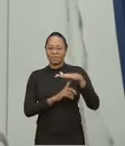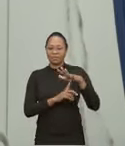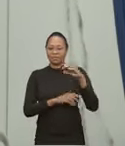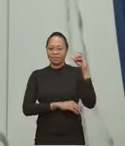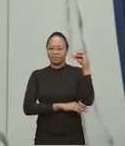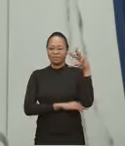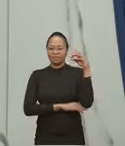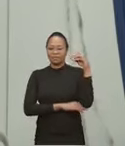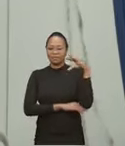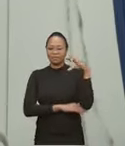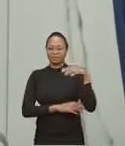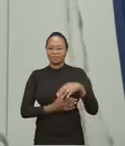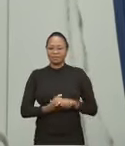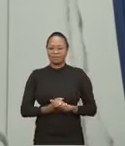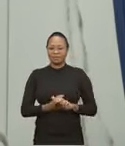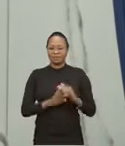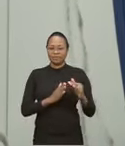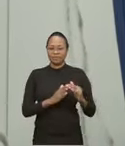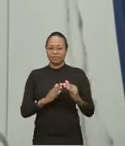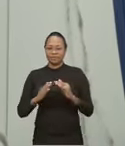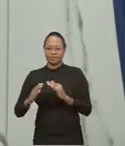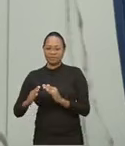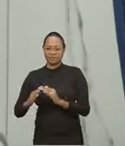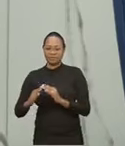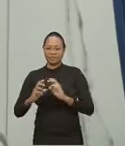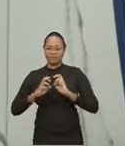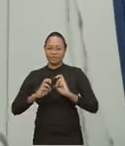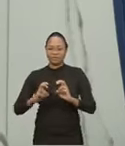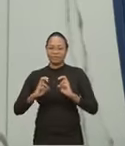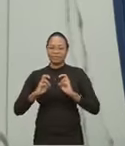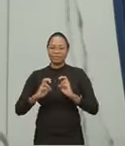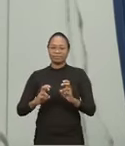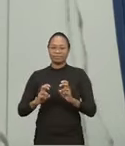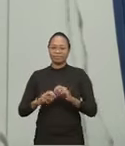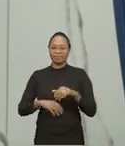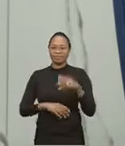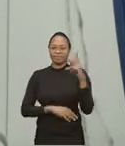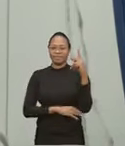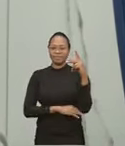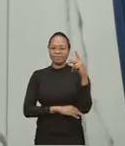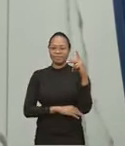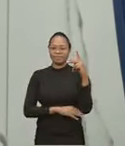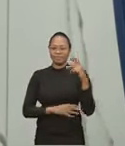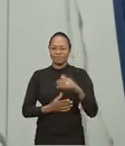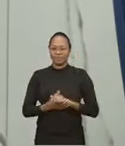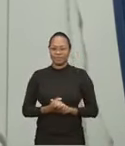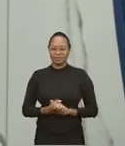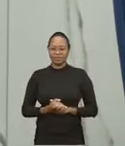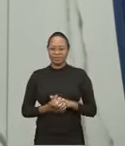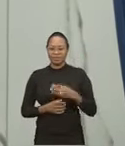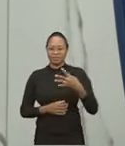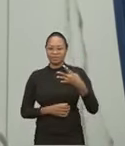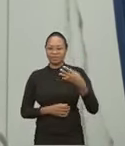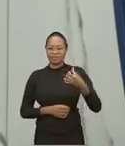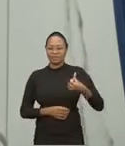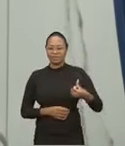iluminação ao lado da linha de trem, em frente à Praça Adriano Maturino dos Santos, bairro